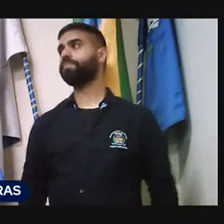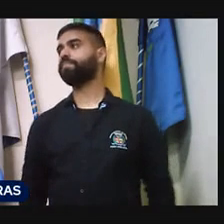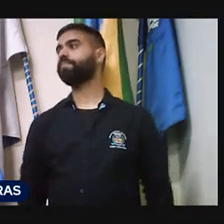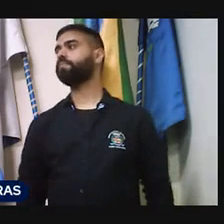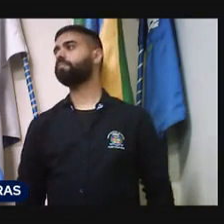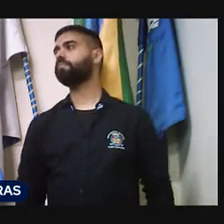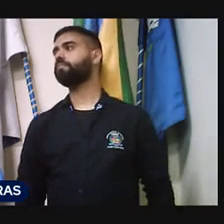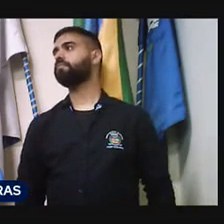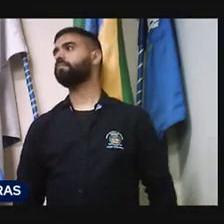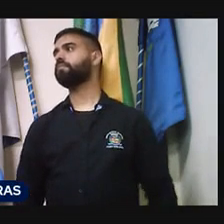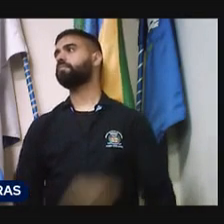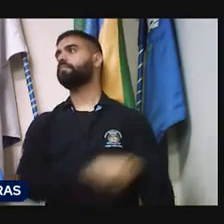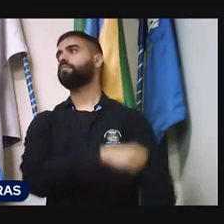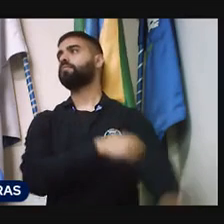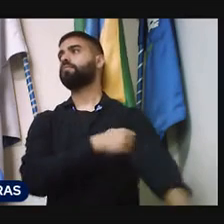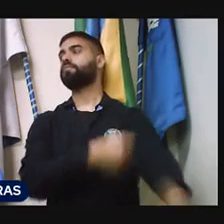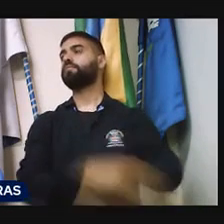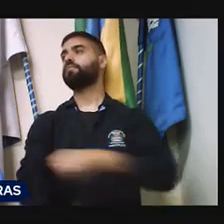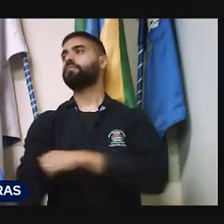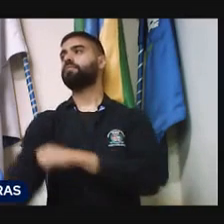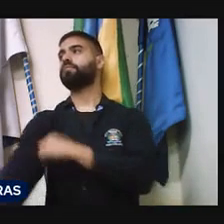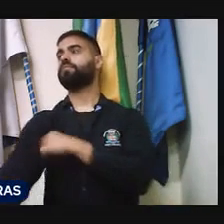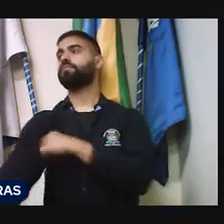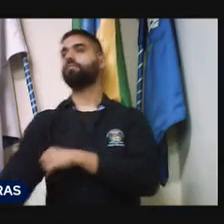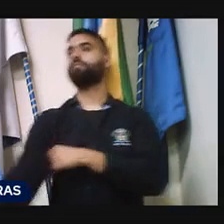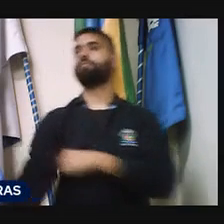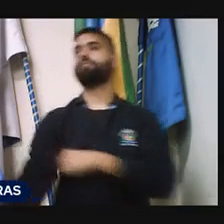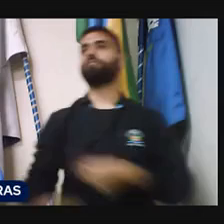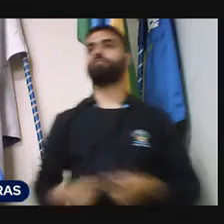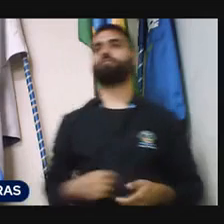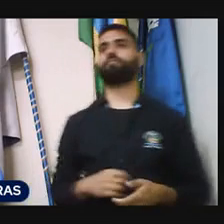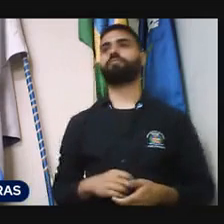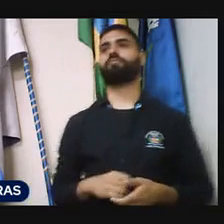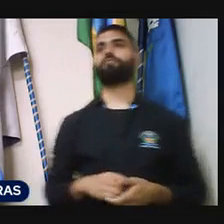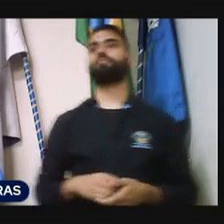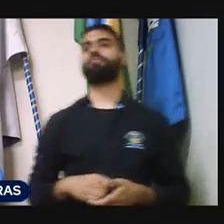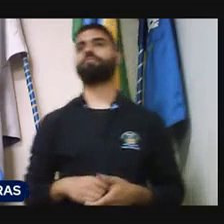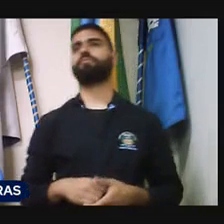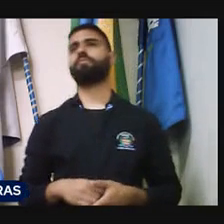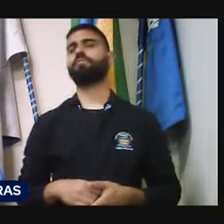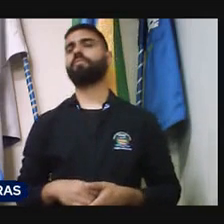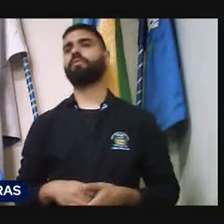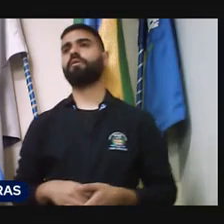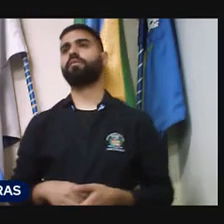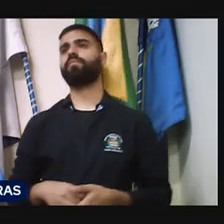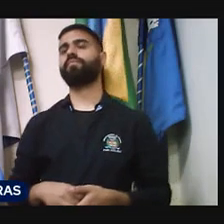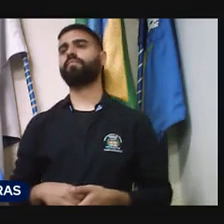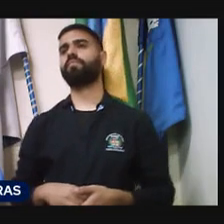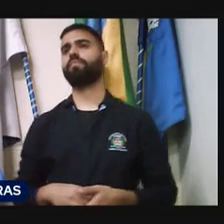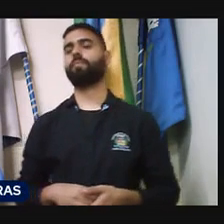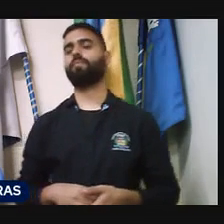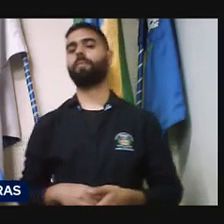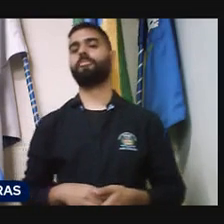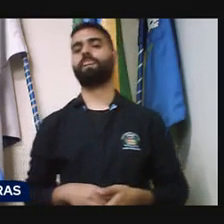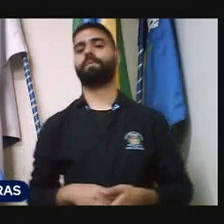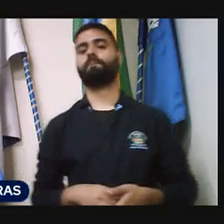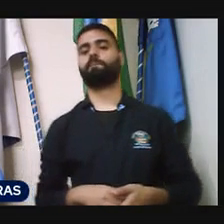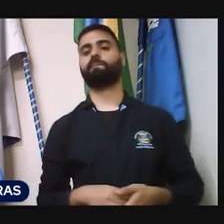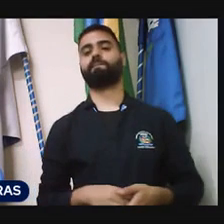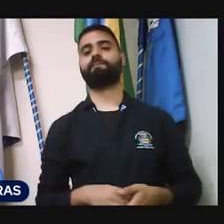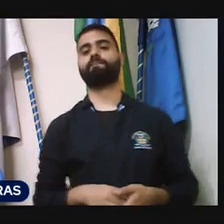e é e também deixar aqui porque a gente vê eu não vou me ater a comentário de